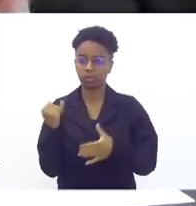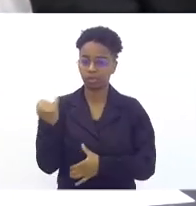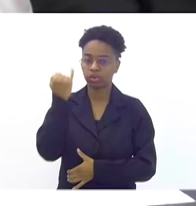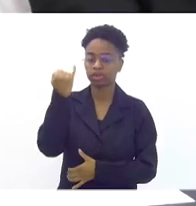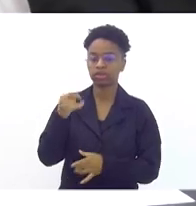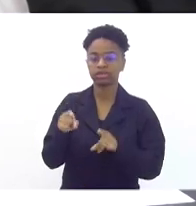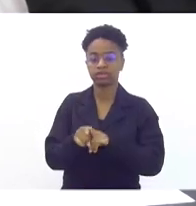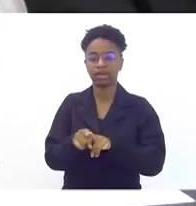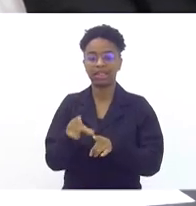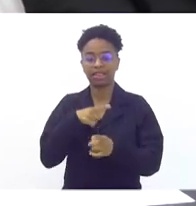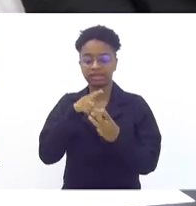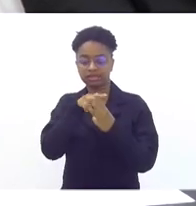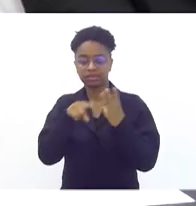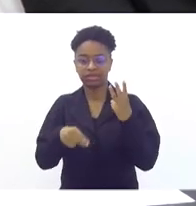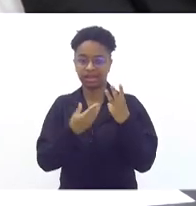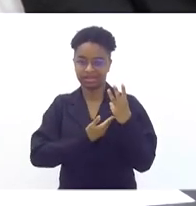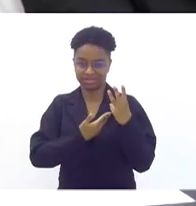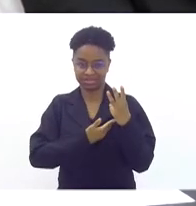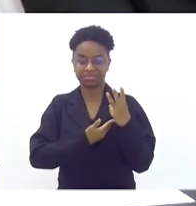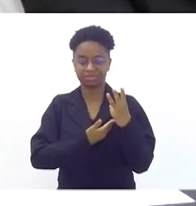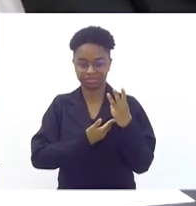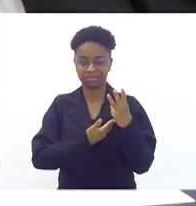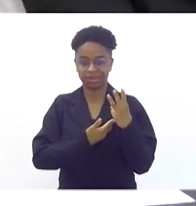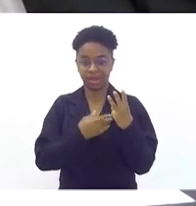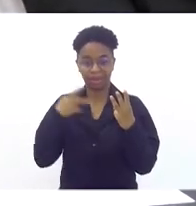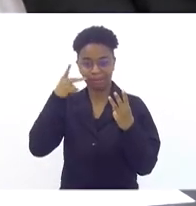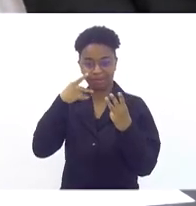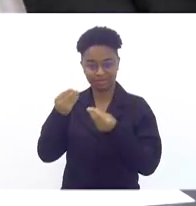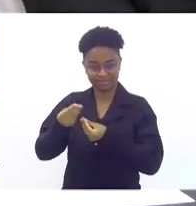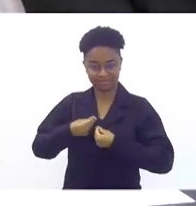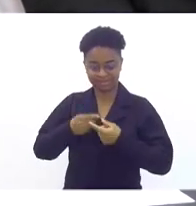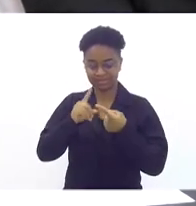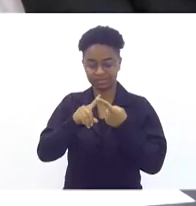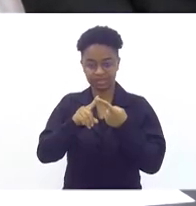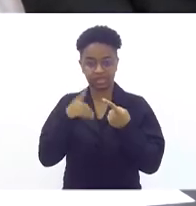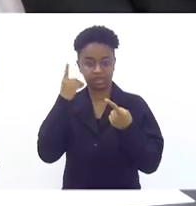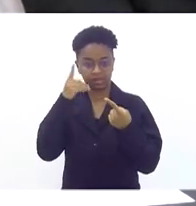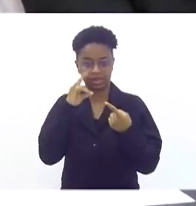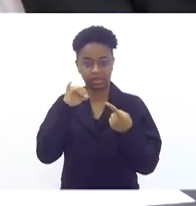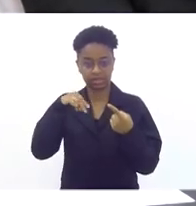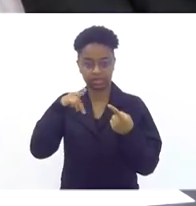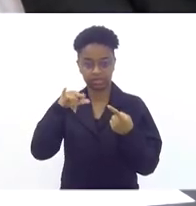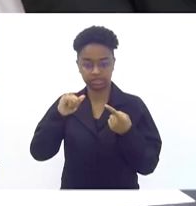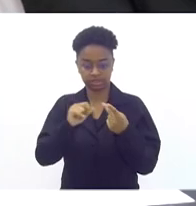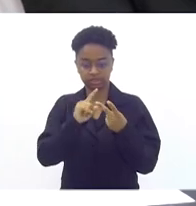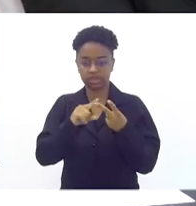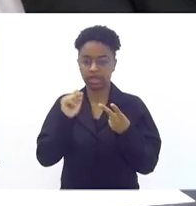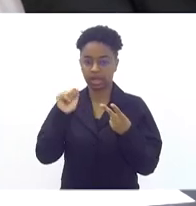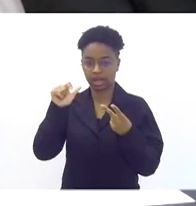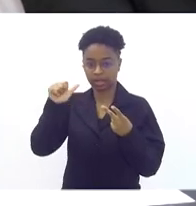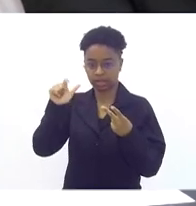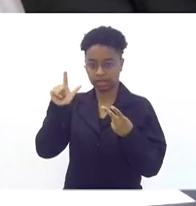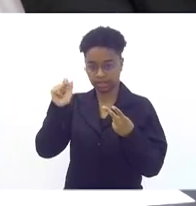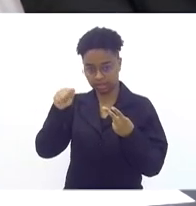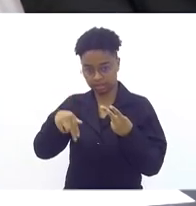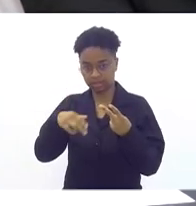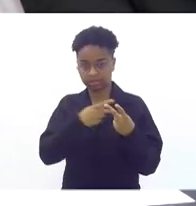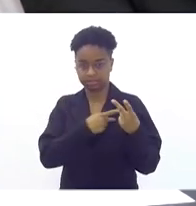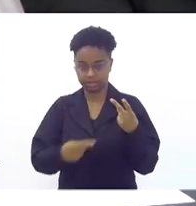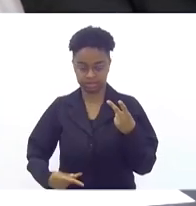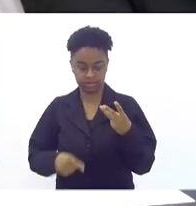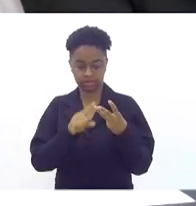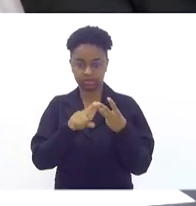tendo três amigos que a política me deu deputada índia Deputado Alan o nosso Presidente